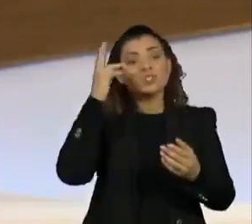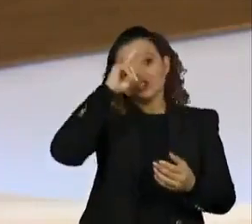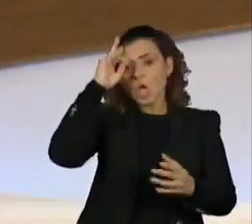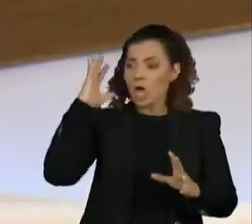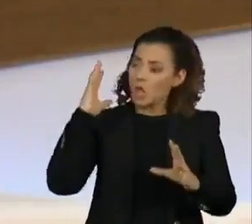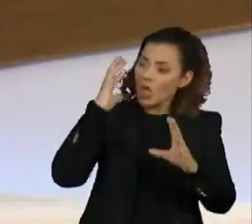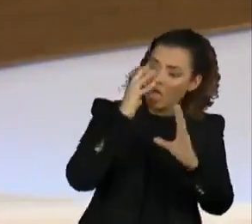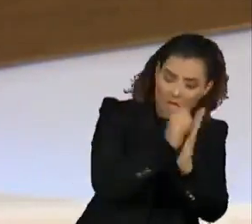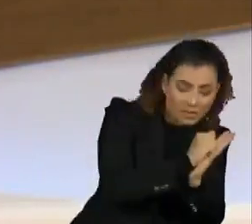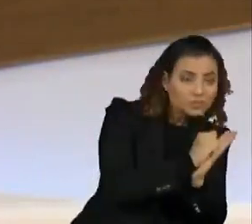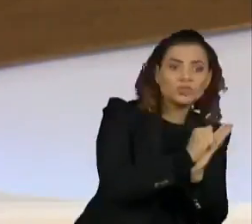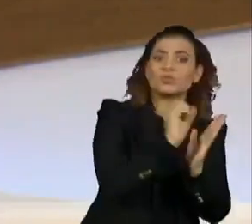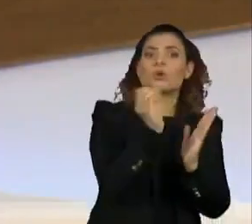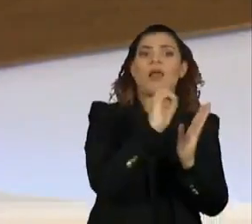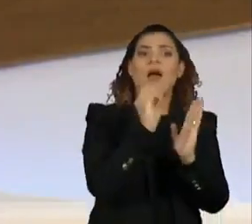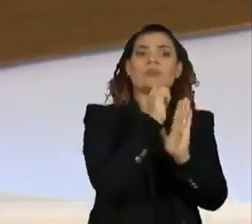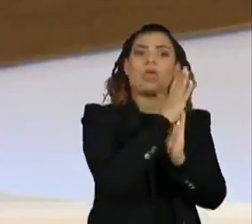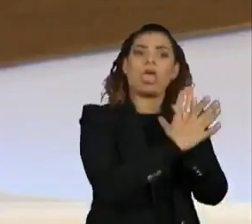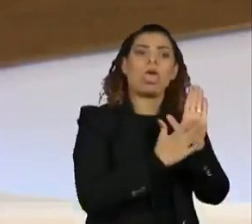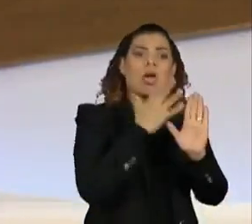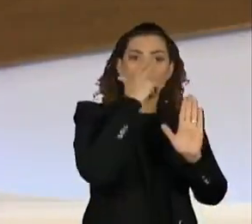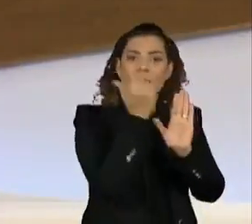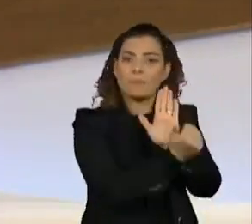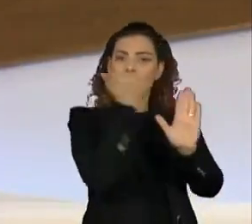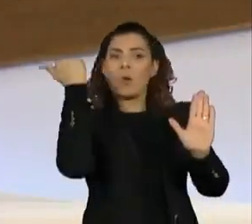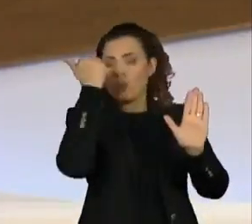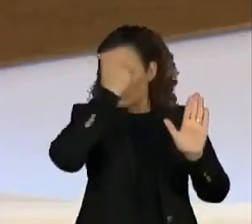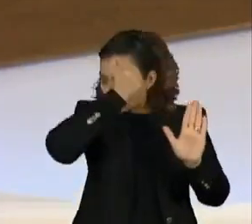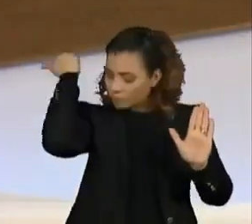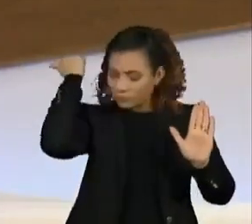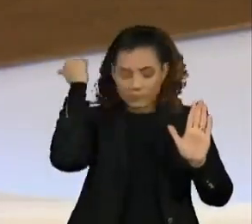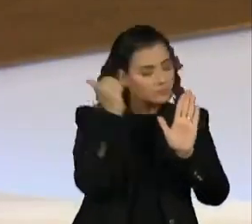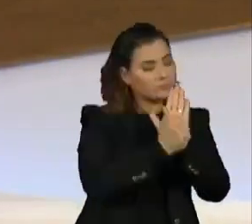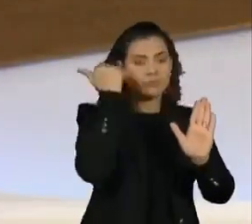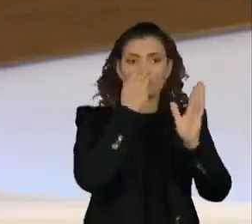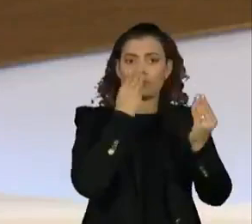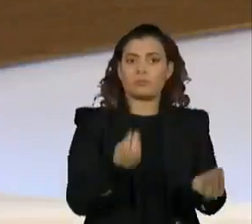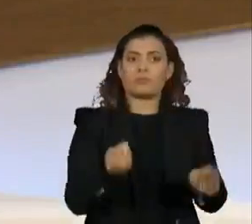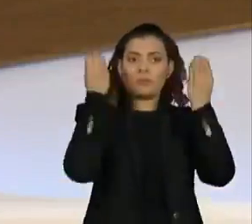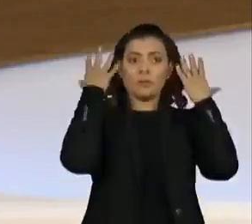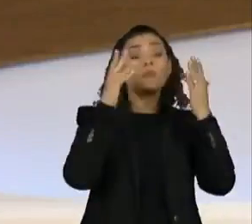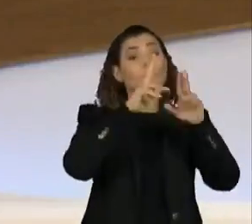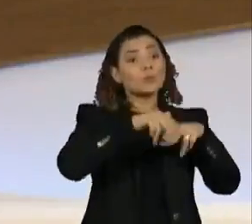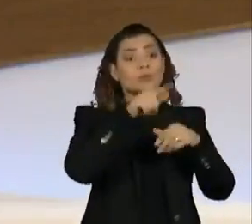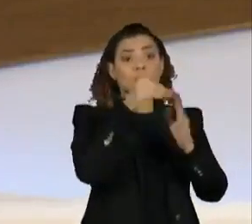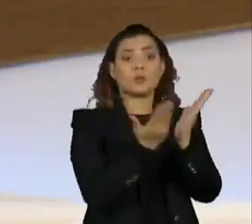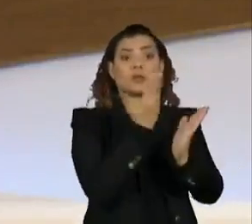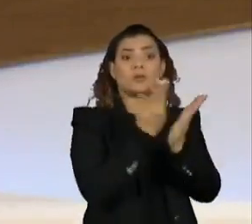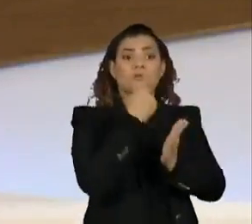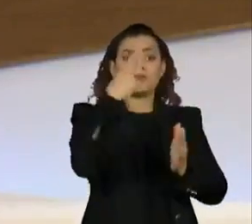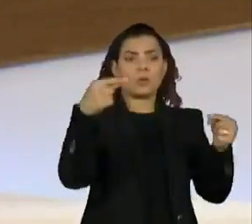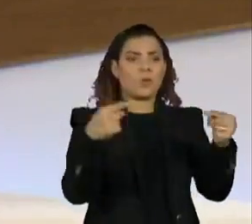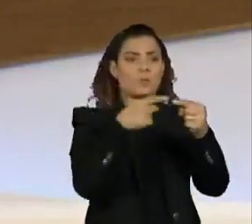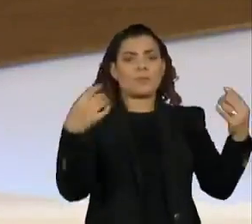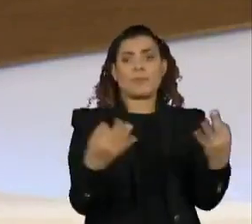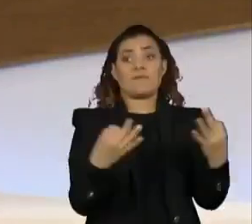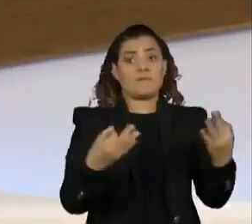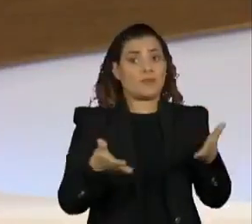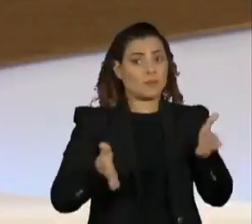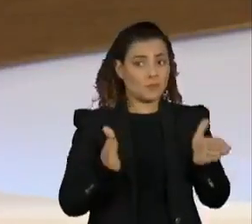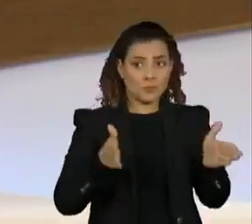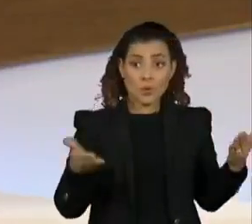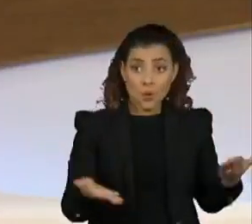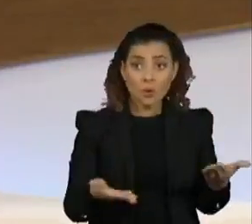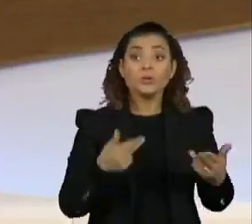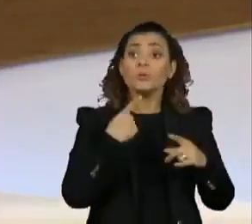gente tem ali a figura do homem branco como dominante. Então, nesse sentido, a sua obra, eu acho que vem em um bom momento, porque ela